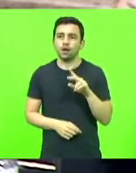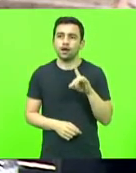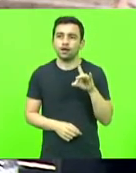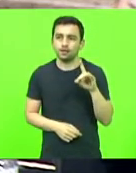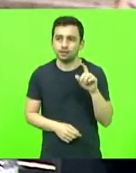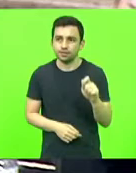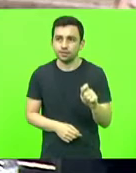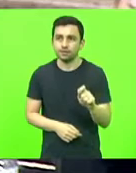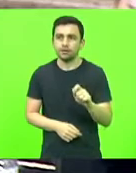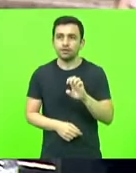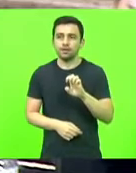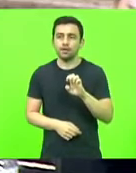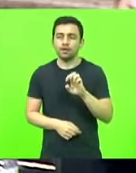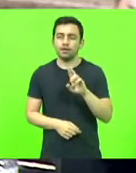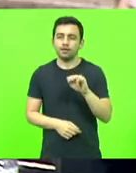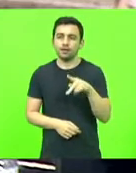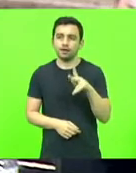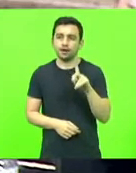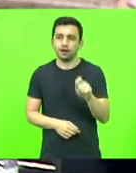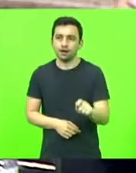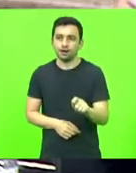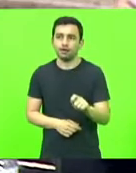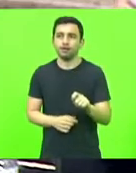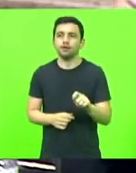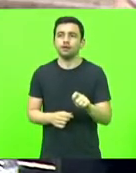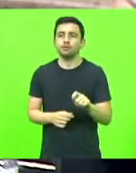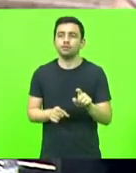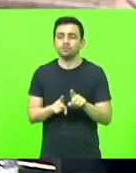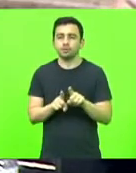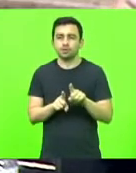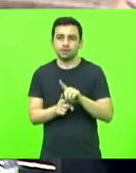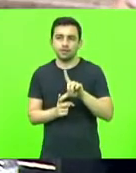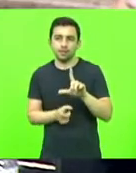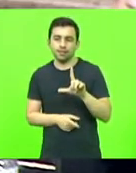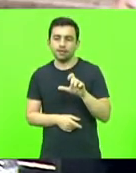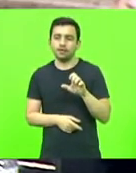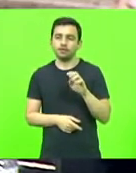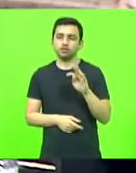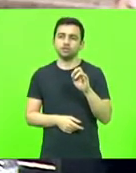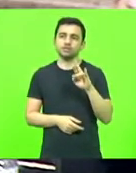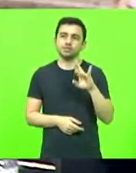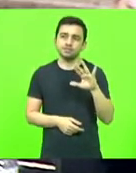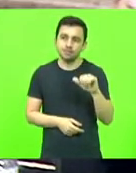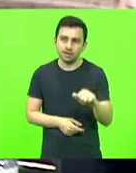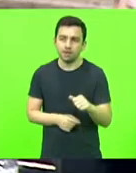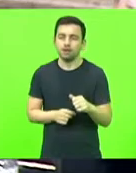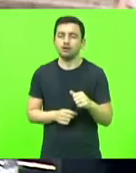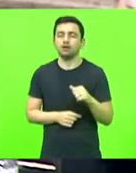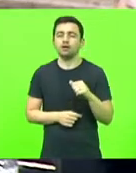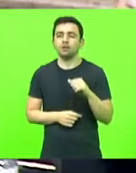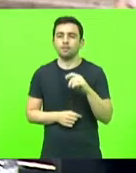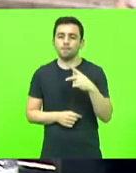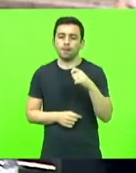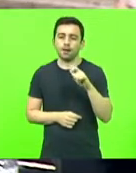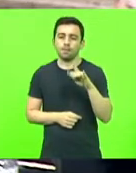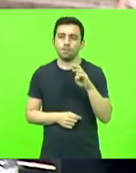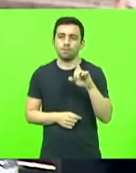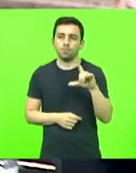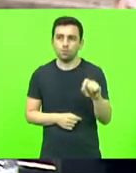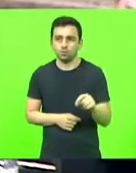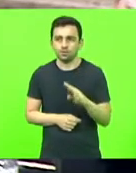Grote, Érica Carline, Letícia Augusto, Pablo Eduardo Kinzel e a Thaisa